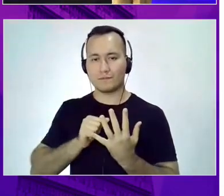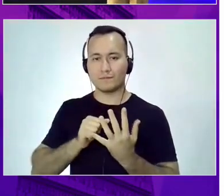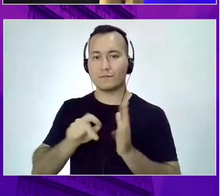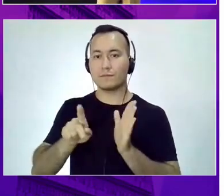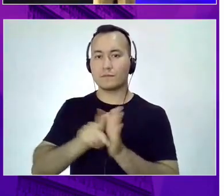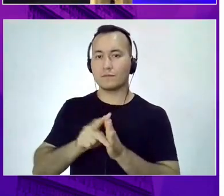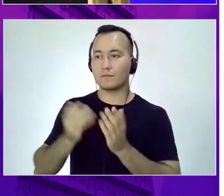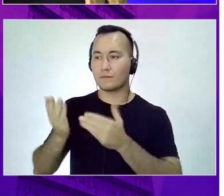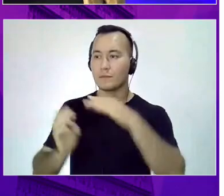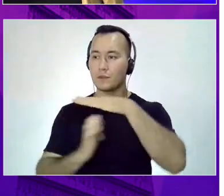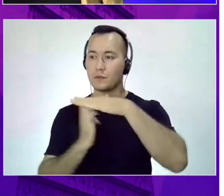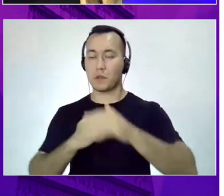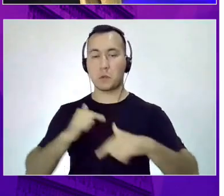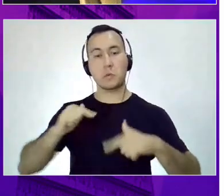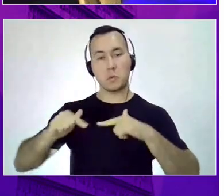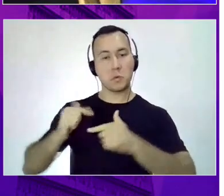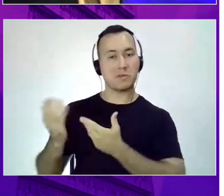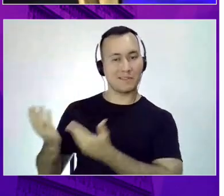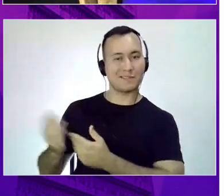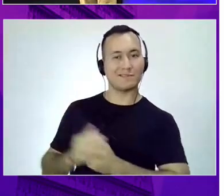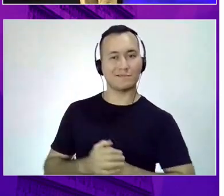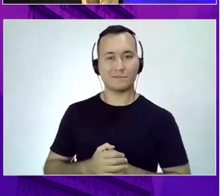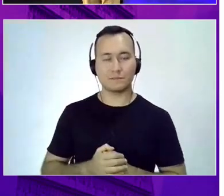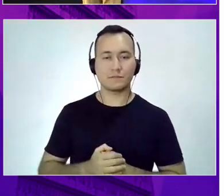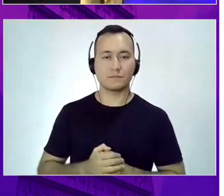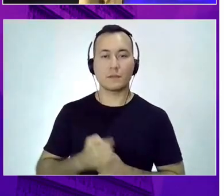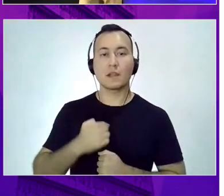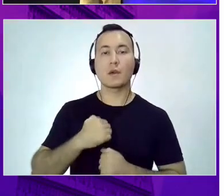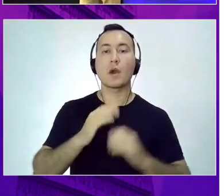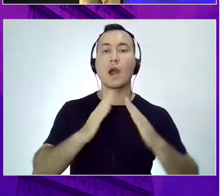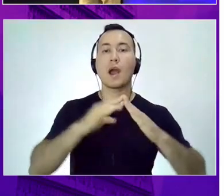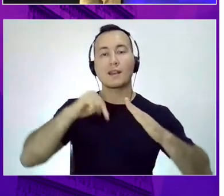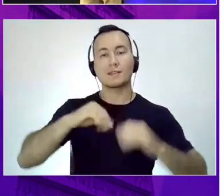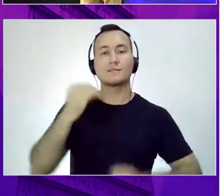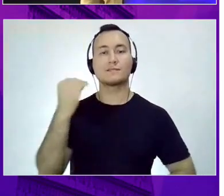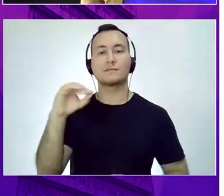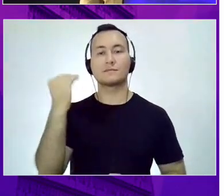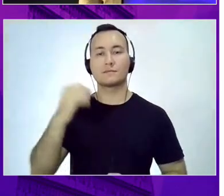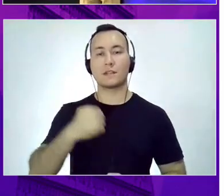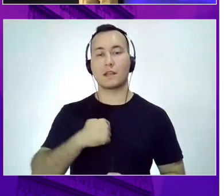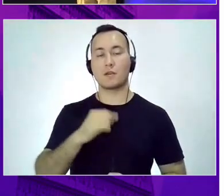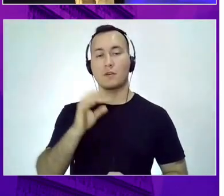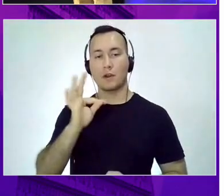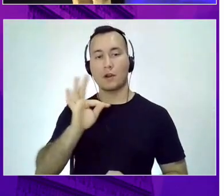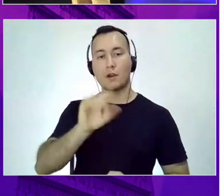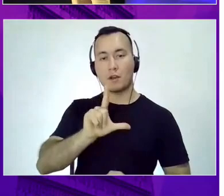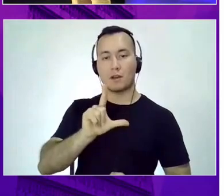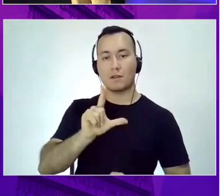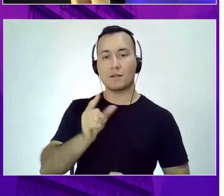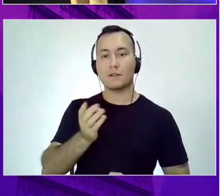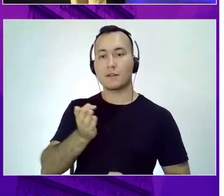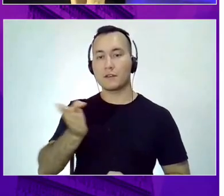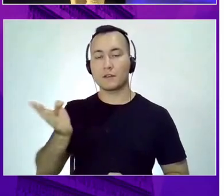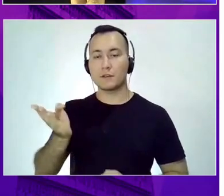O meu nome é João Paulo França, eu moro aqui em Porto Alegre e sou Tech Lead.net no Safe2Pay.